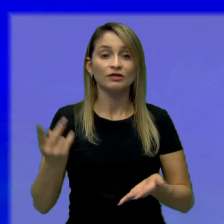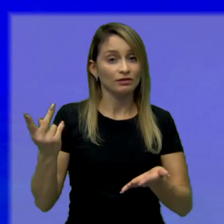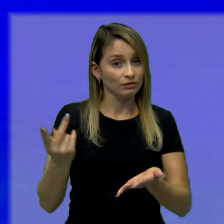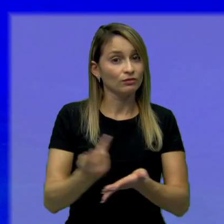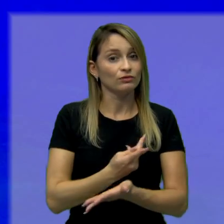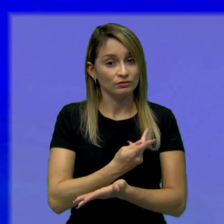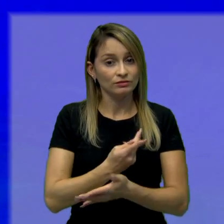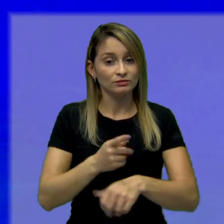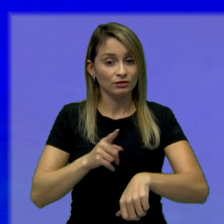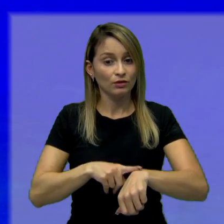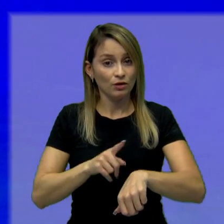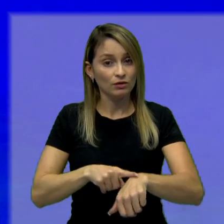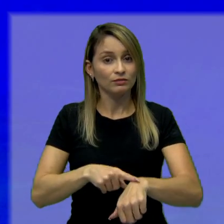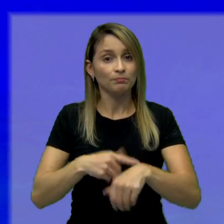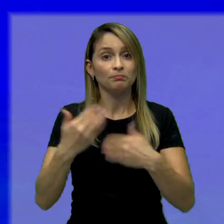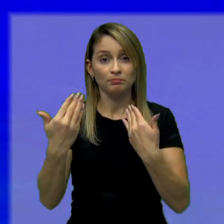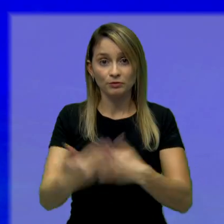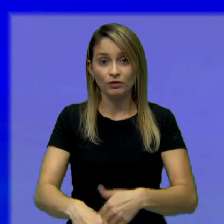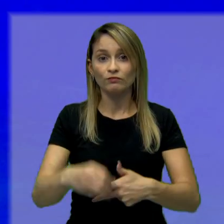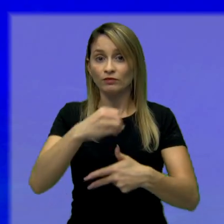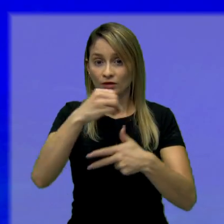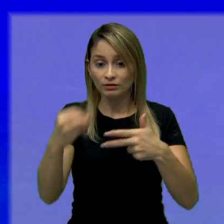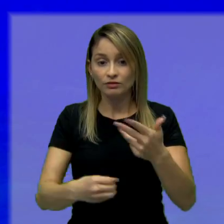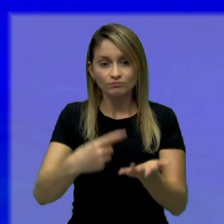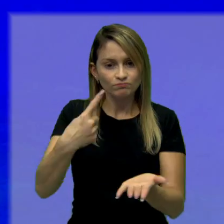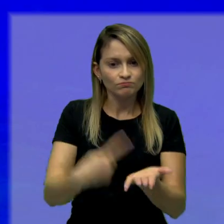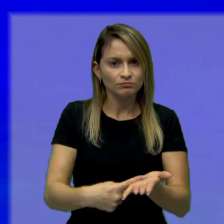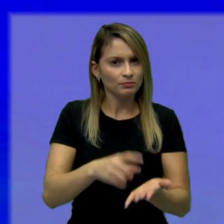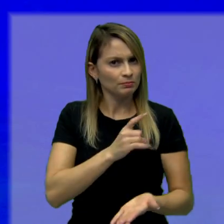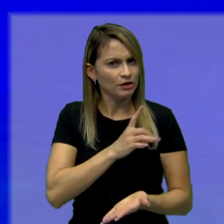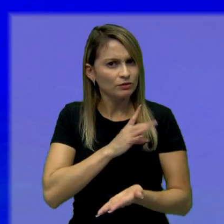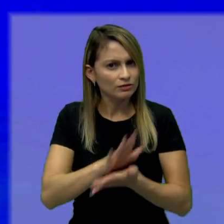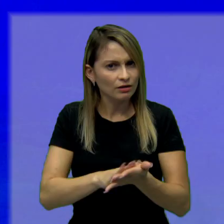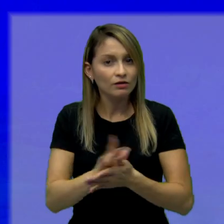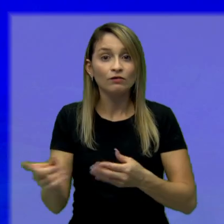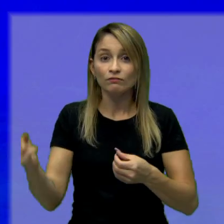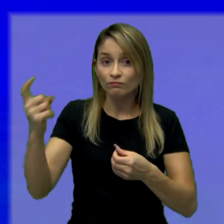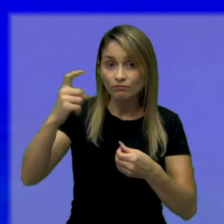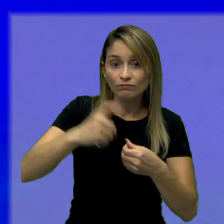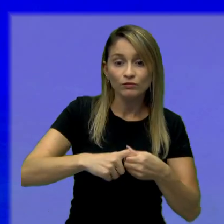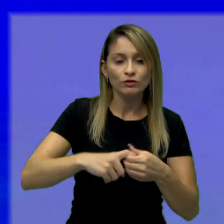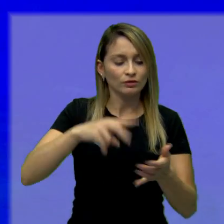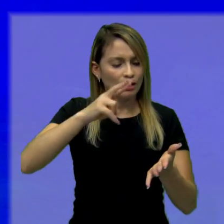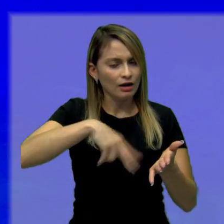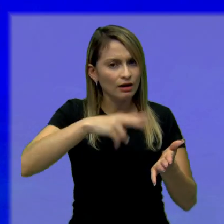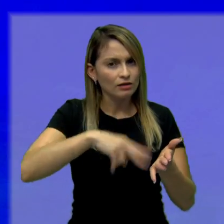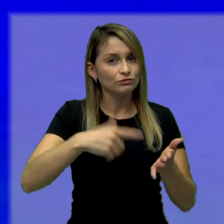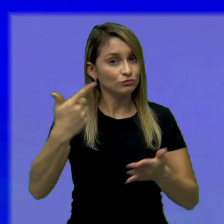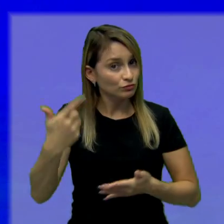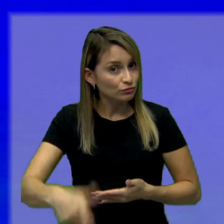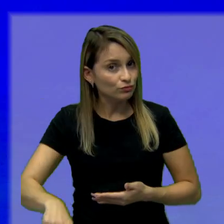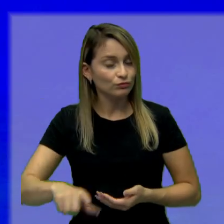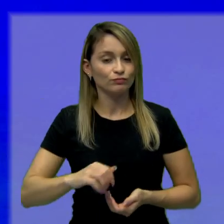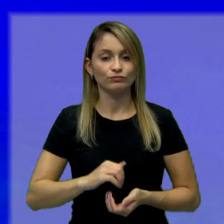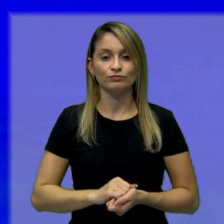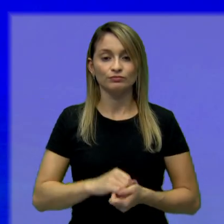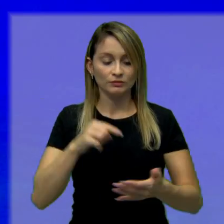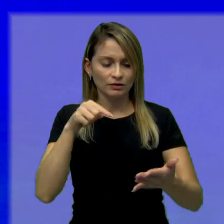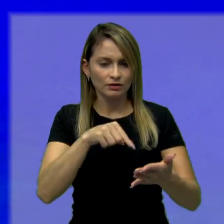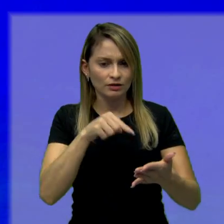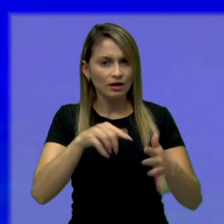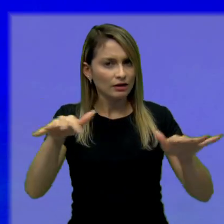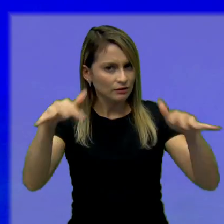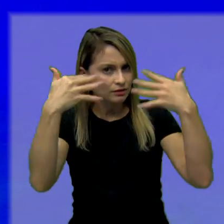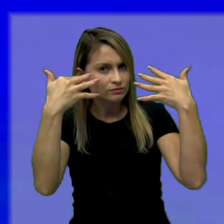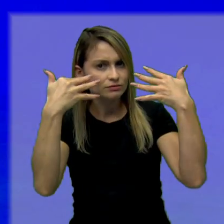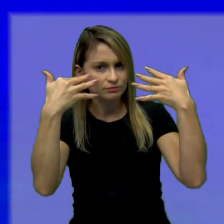algo que pode acontecer na hora da sua prova, combinado? Não tenha medo, volte e leia novamente.